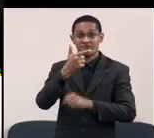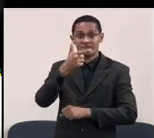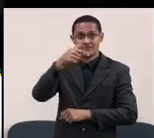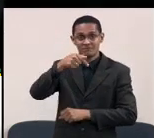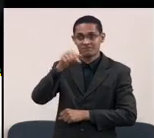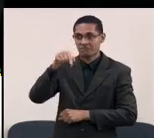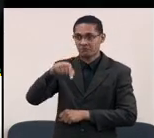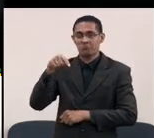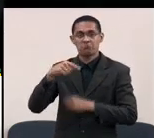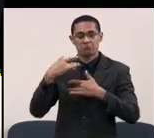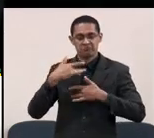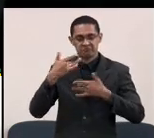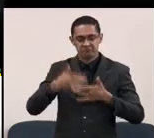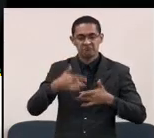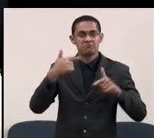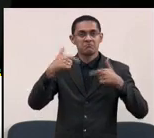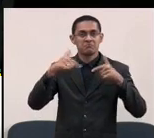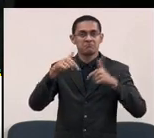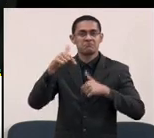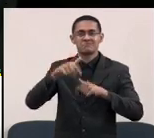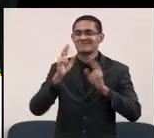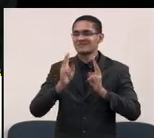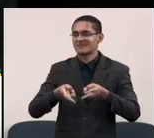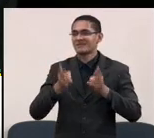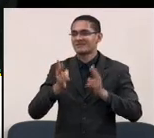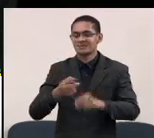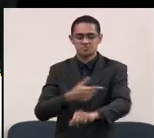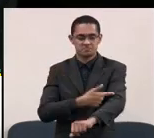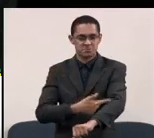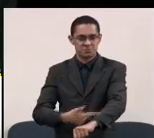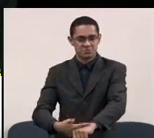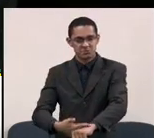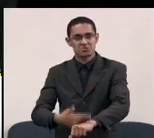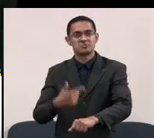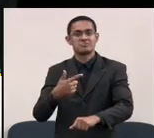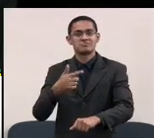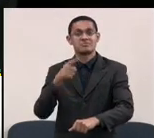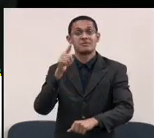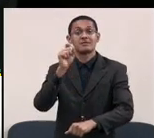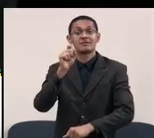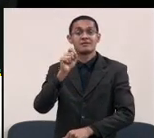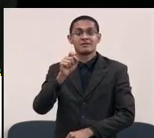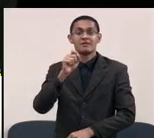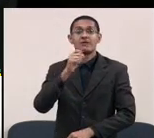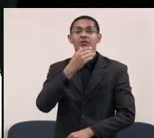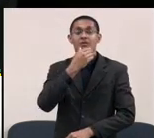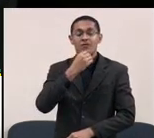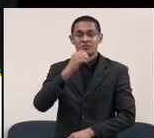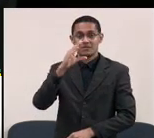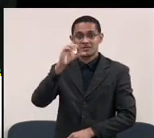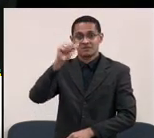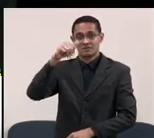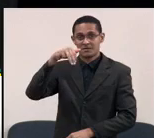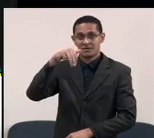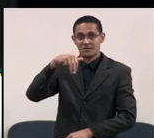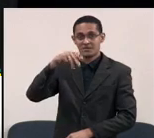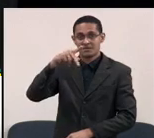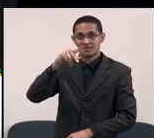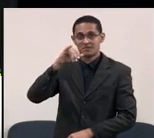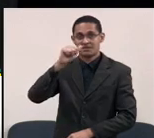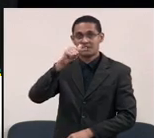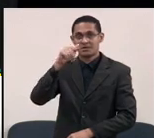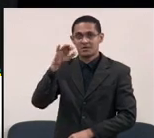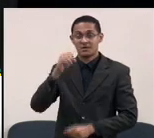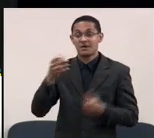a essa casa, sempre com muita cordialidade, com muita gentileza, que é o nosso campeão, carinhosamente chamado de campeão. Hoje é